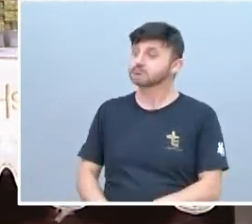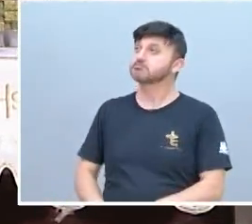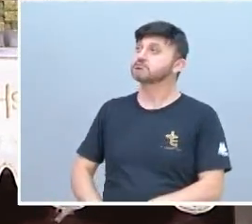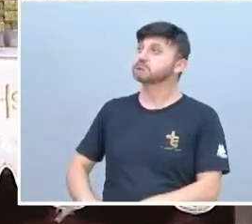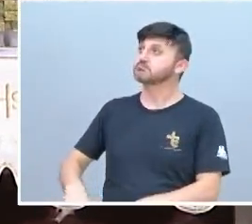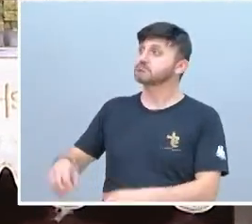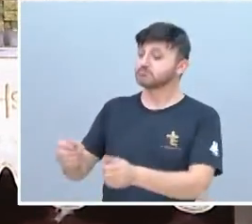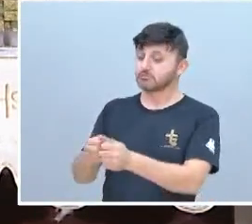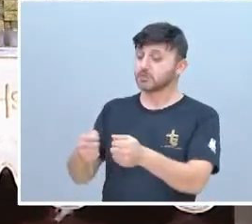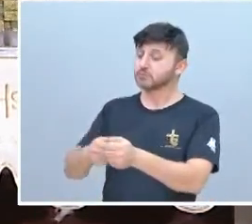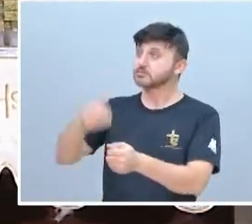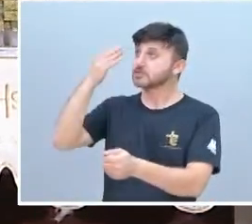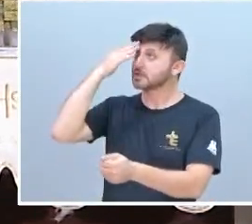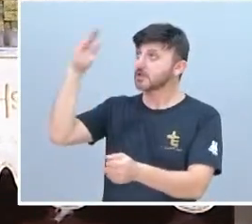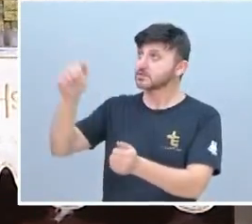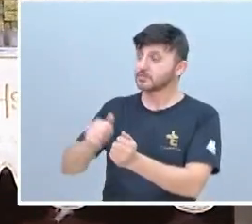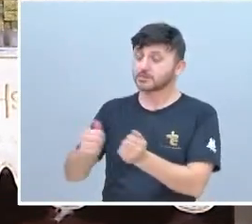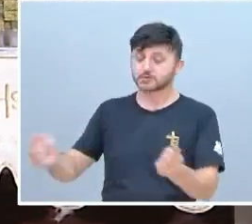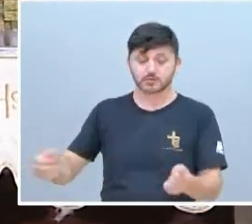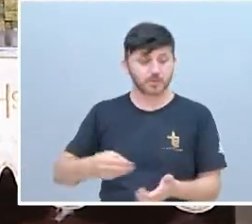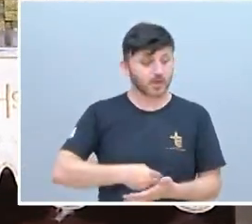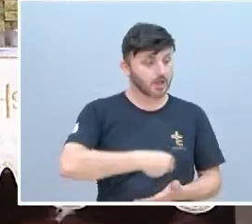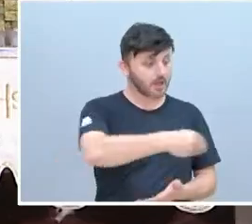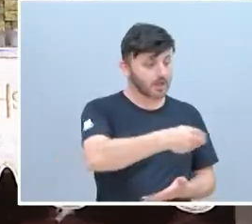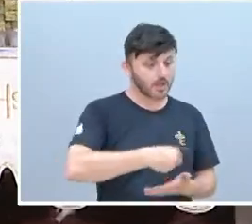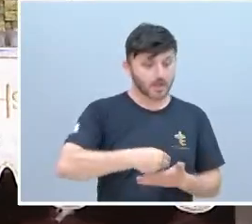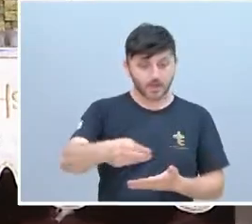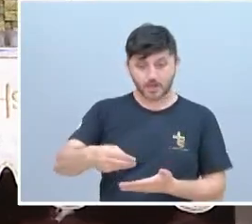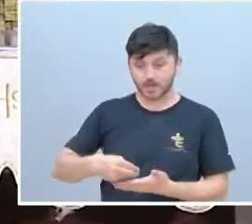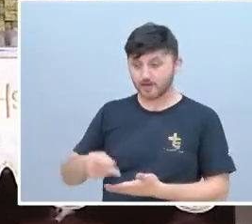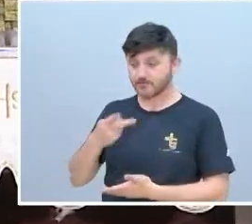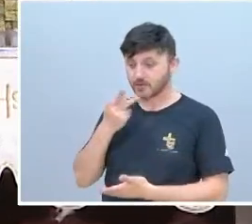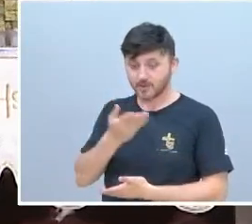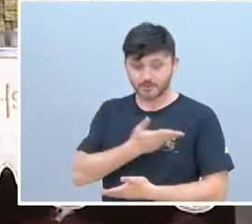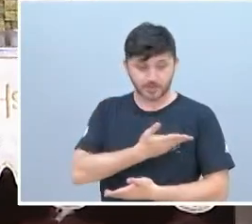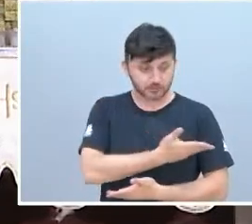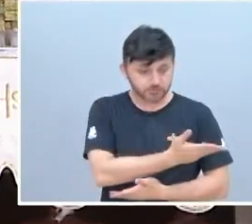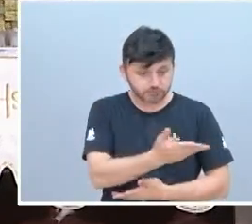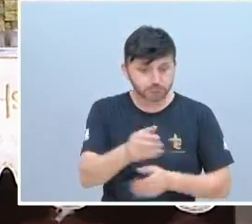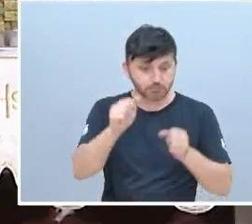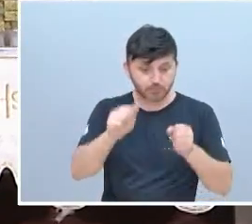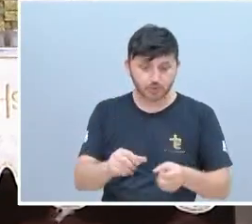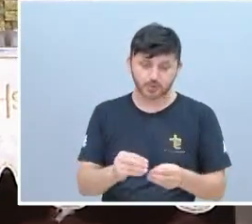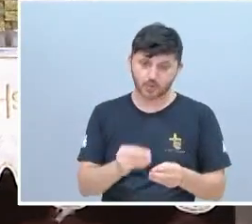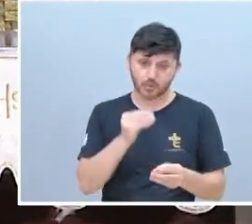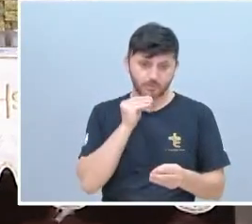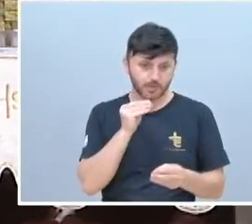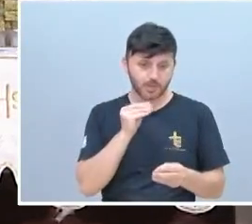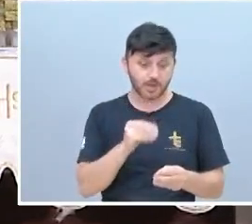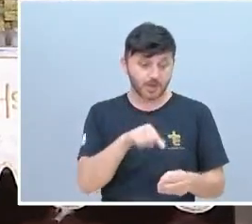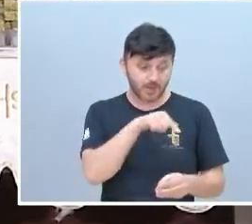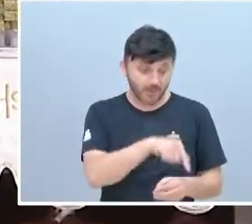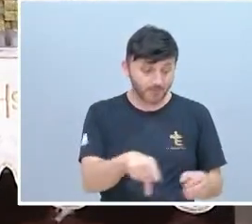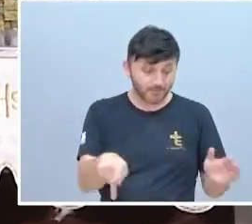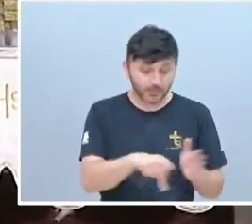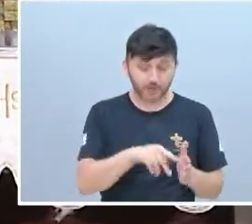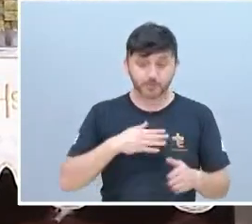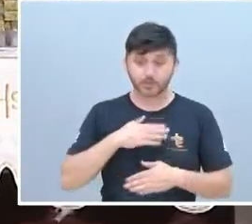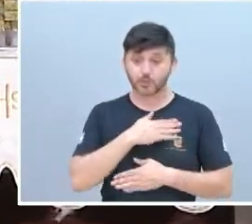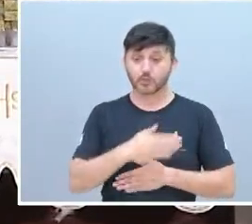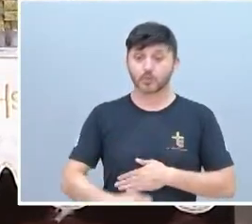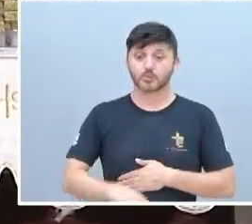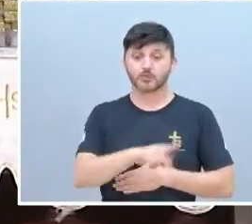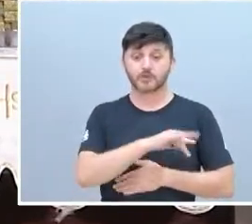partiu e o deu a seus discípulos, dizendo: Tomai todos e comei, isto é o meu